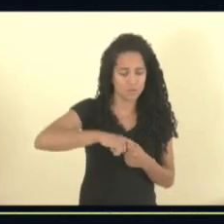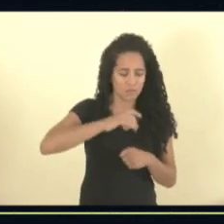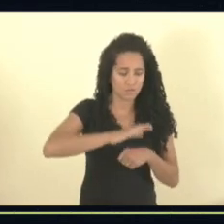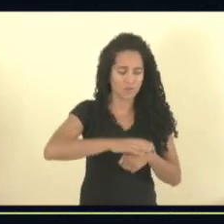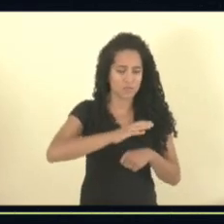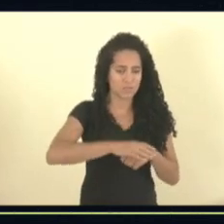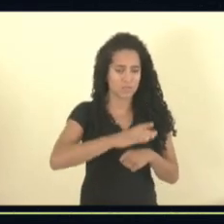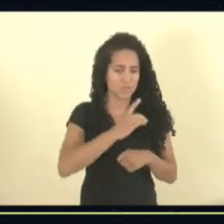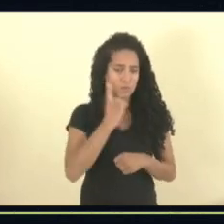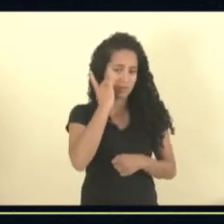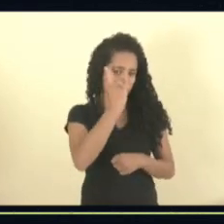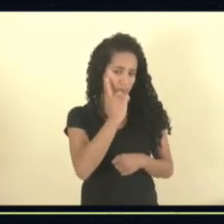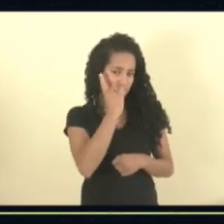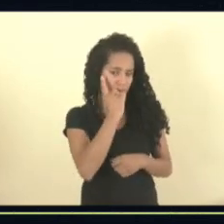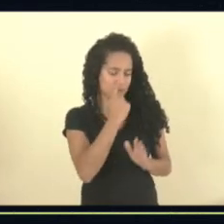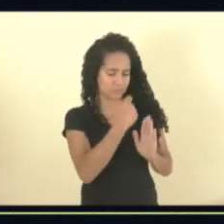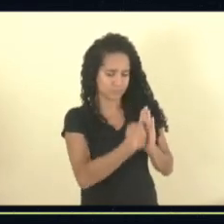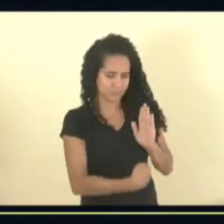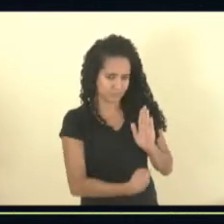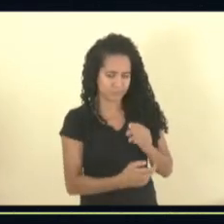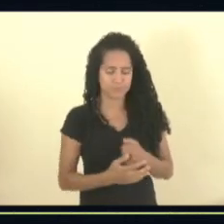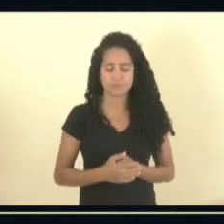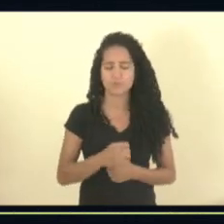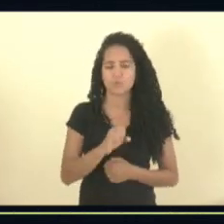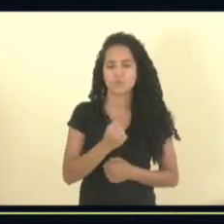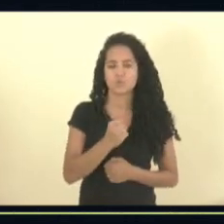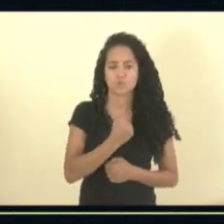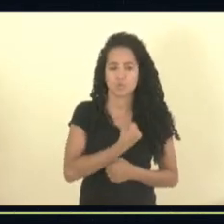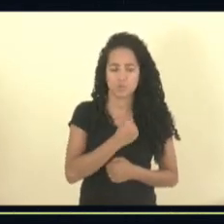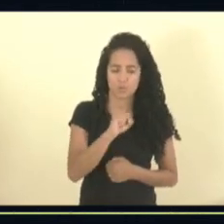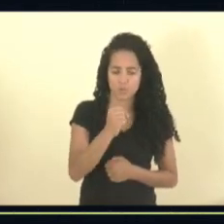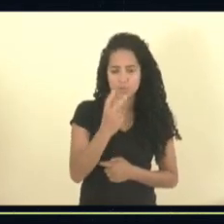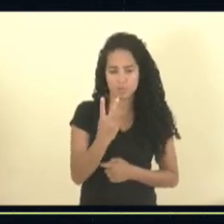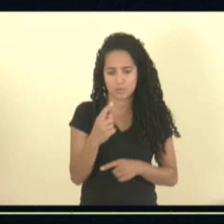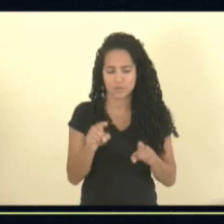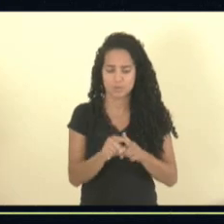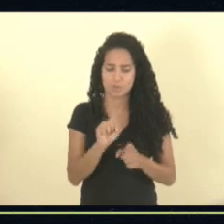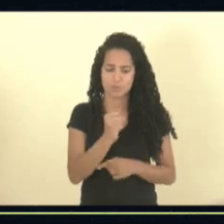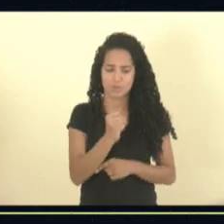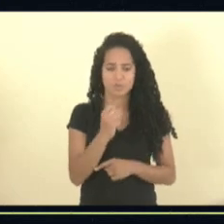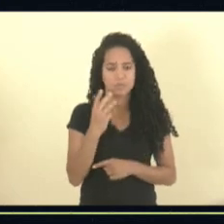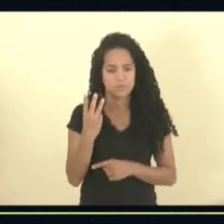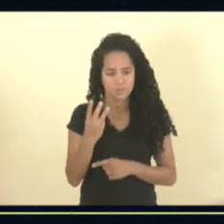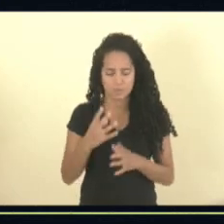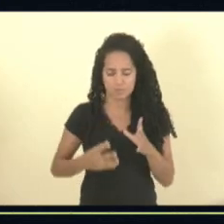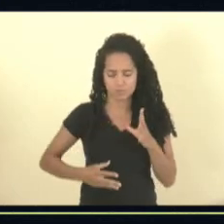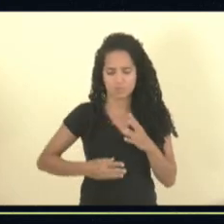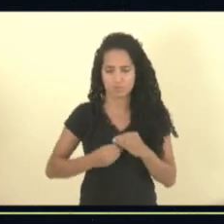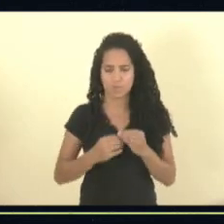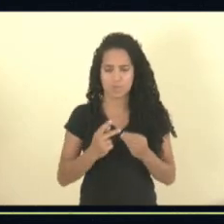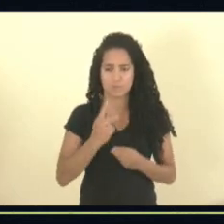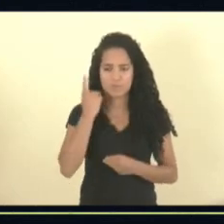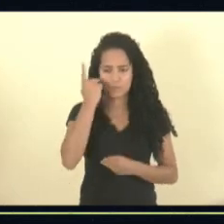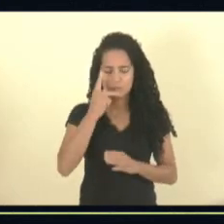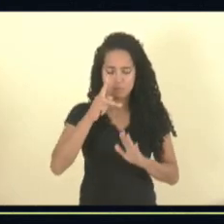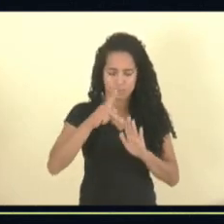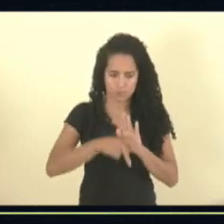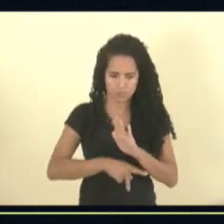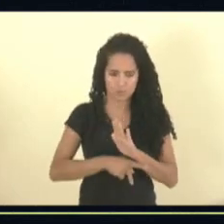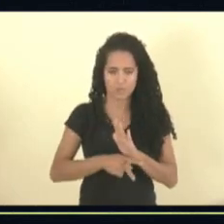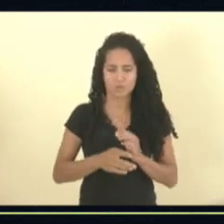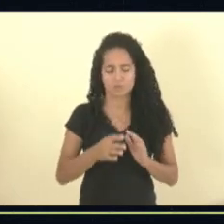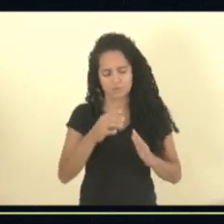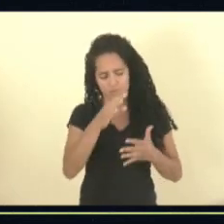autor. Os itens 82 e 83 são emendas parlamentares aos projetos que